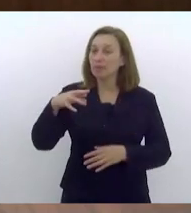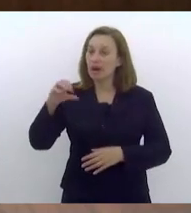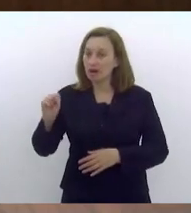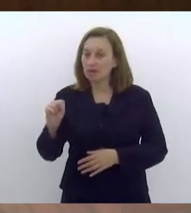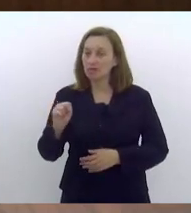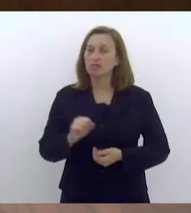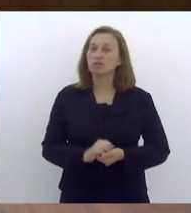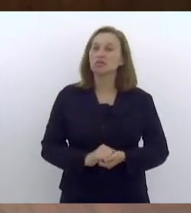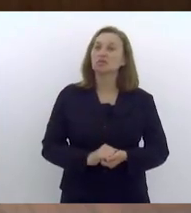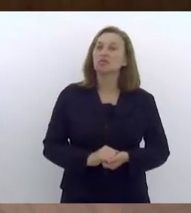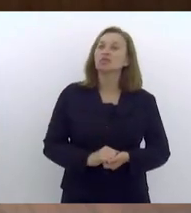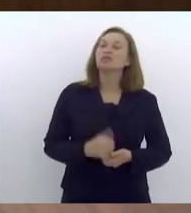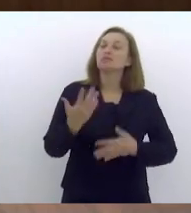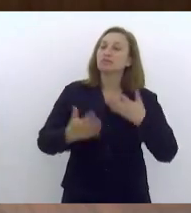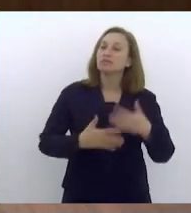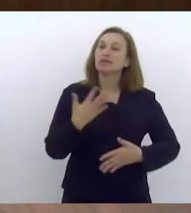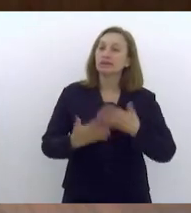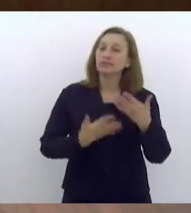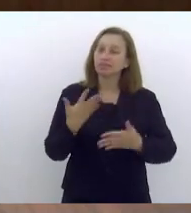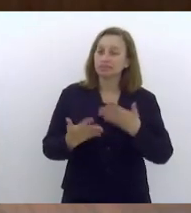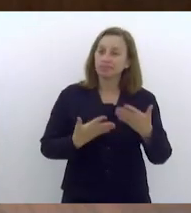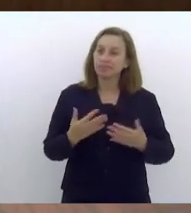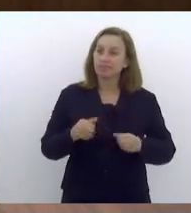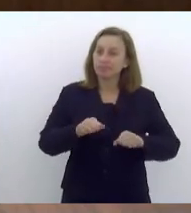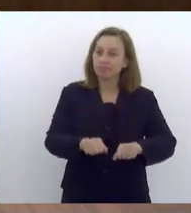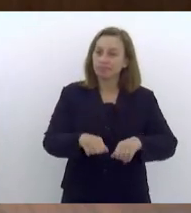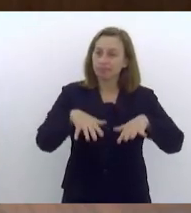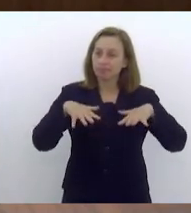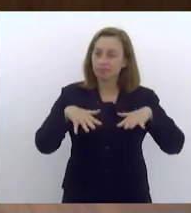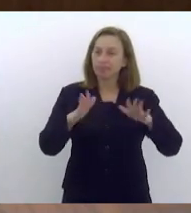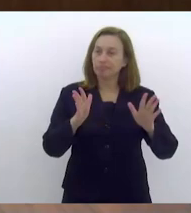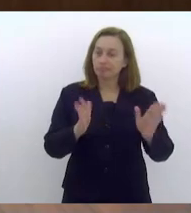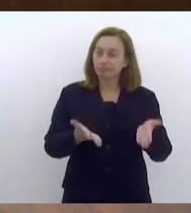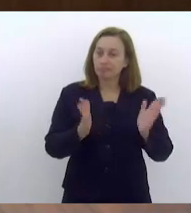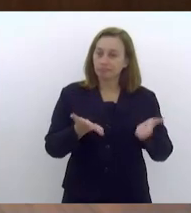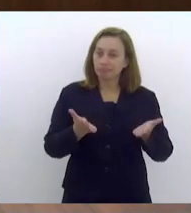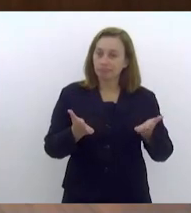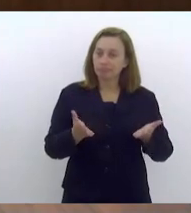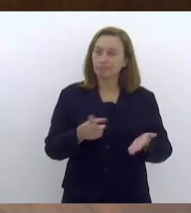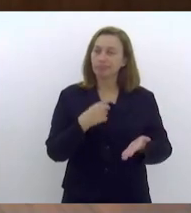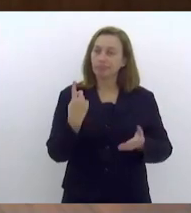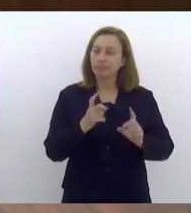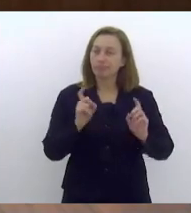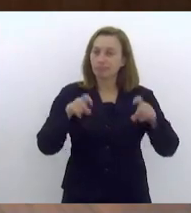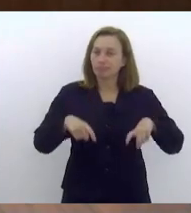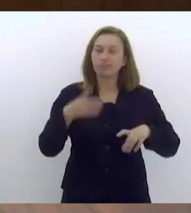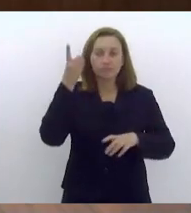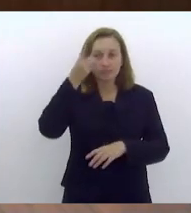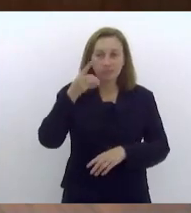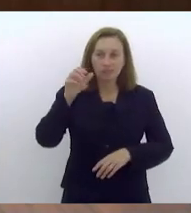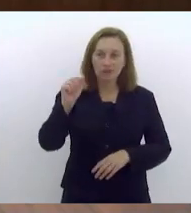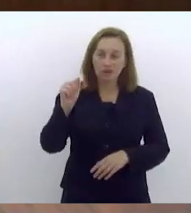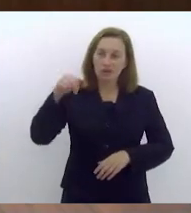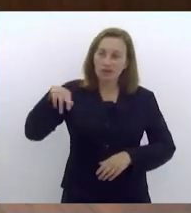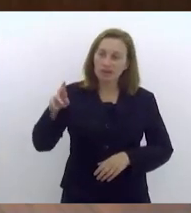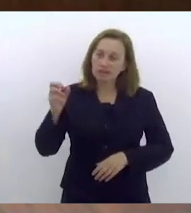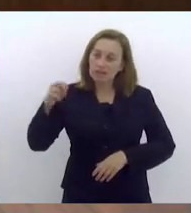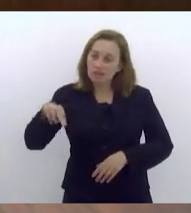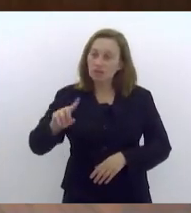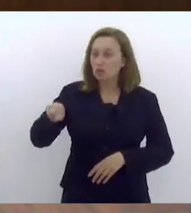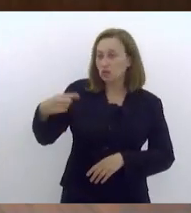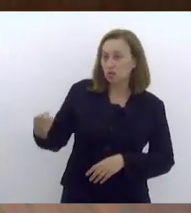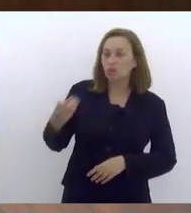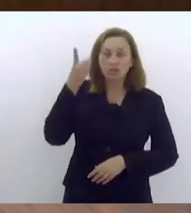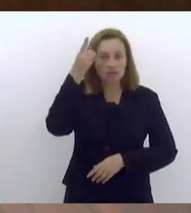Parabéns, Marcos. É com grande satisfação que a Assembleia Legislativa hoje aqui, através do nosso mandato, deputado Anderson Moraes e alguns outros